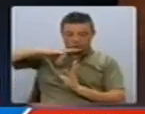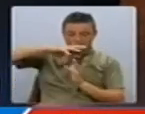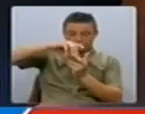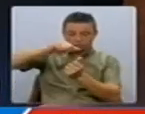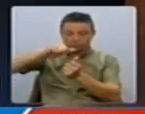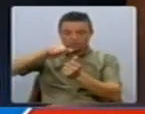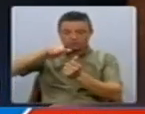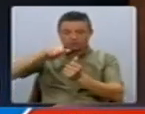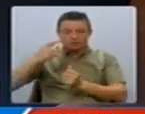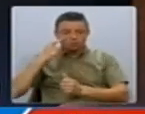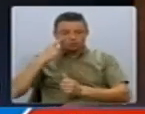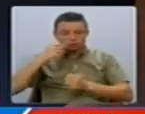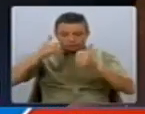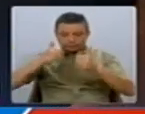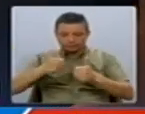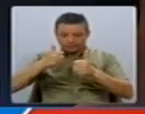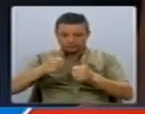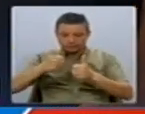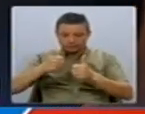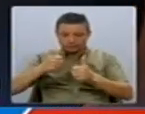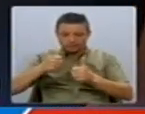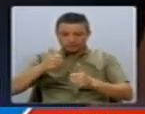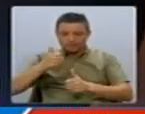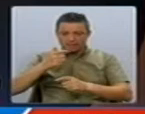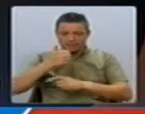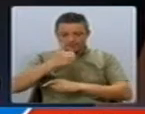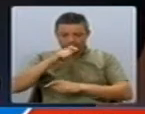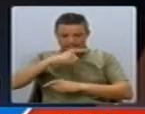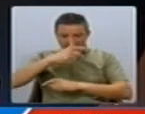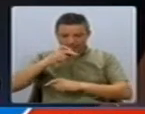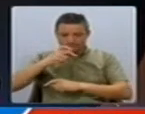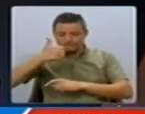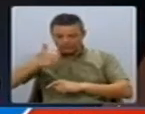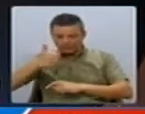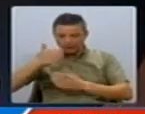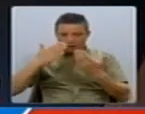conhecemos muito bem, que é o Beta Pictoris b. Como o próprio